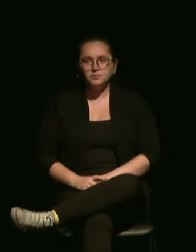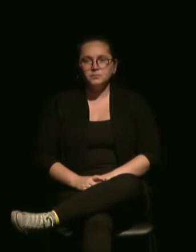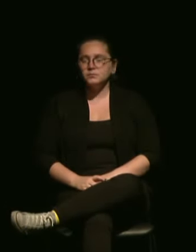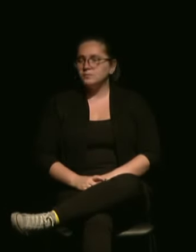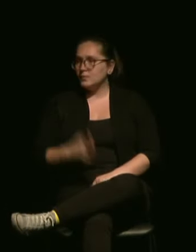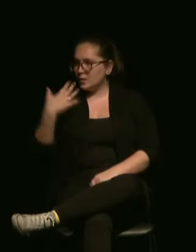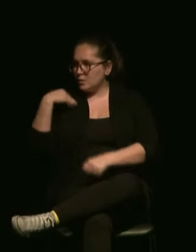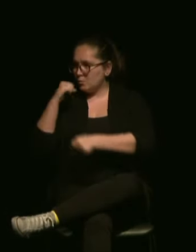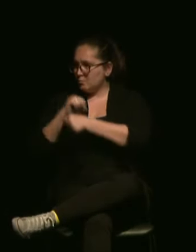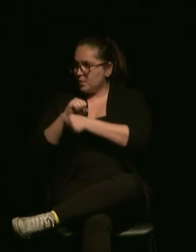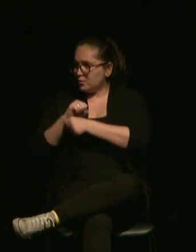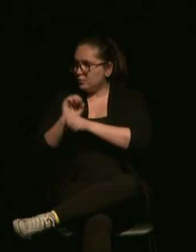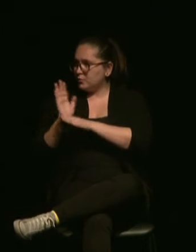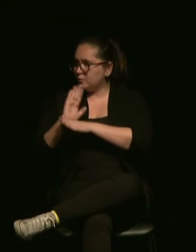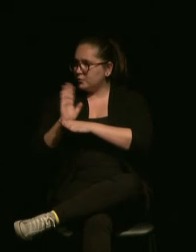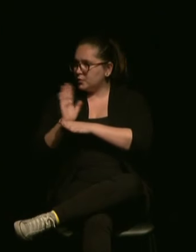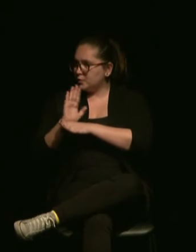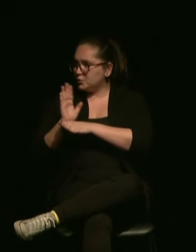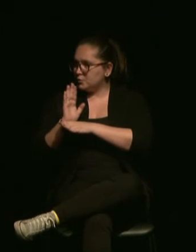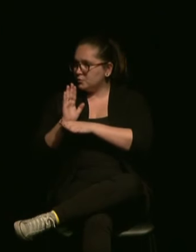Eu paro?